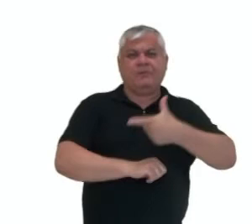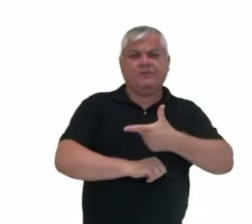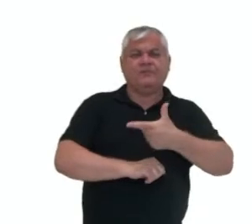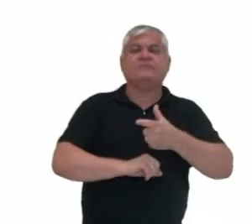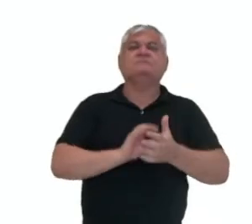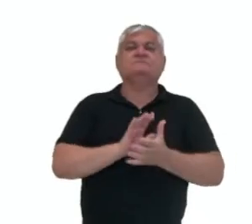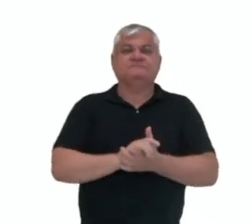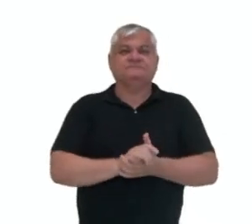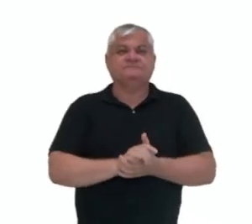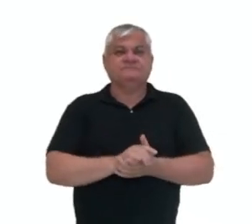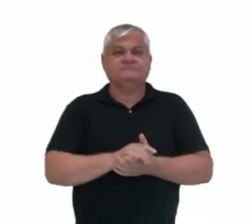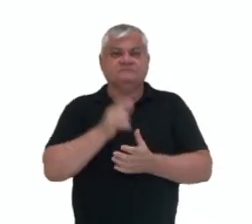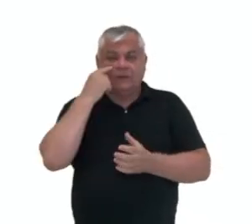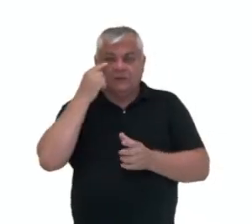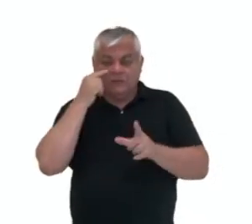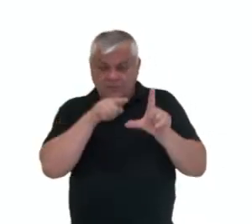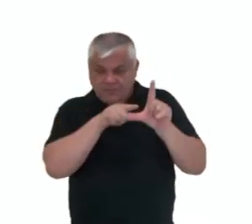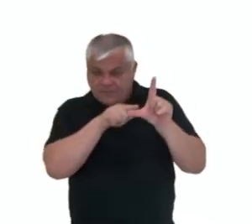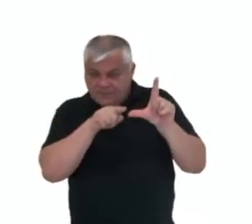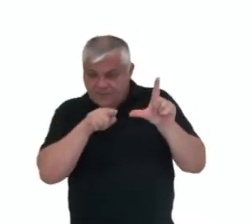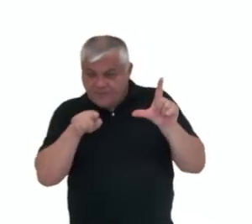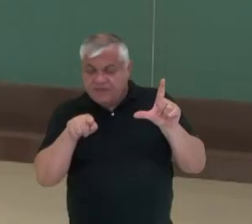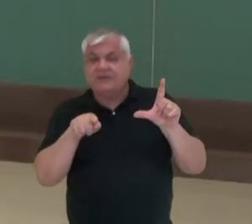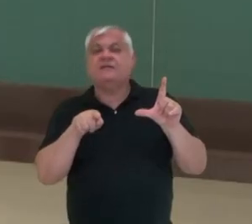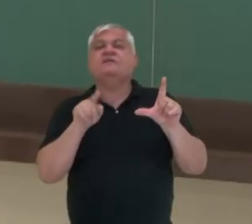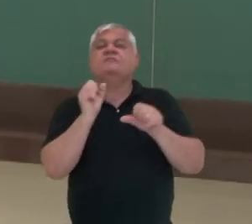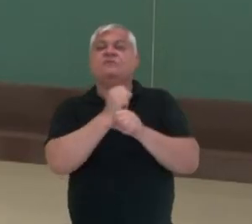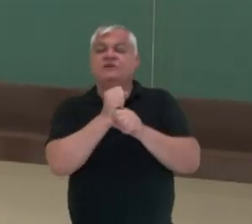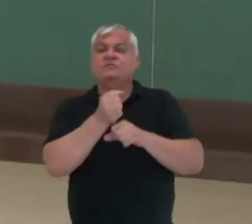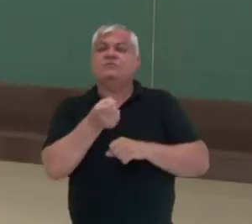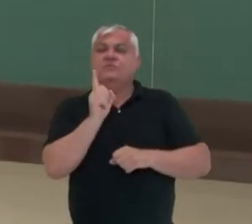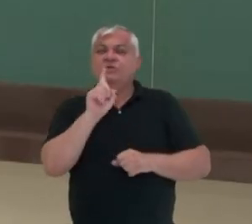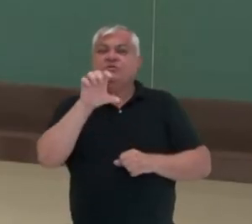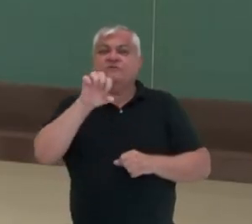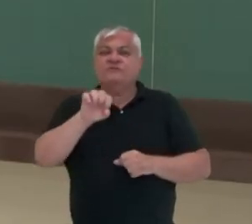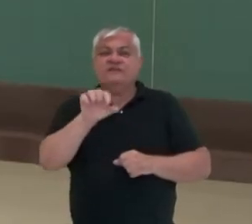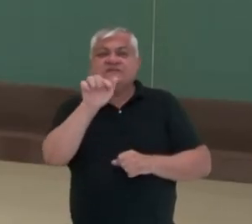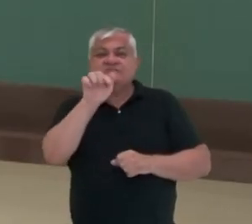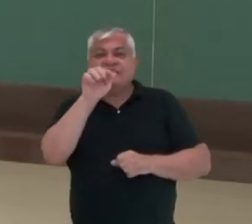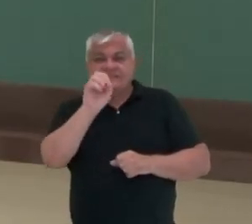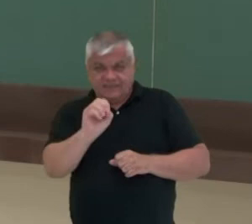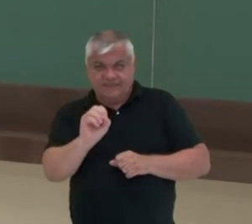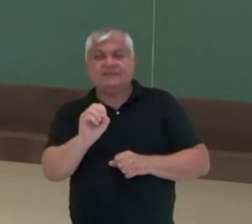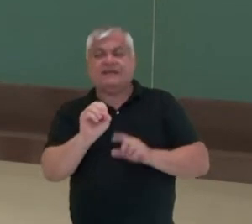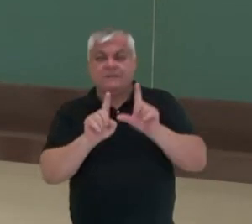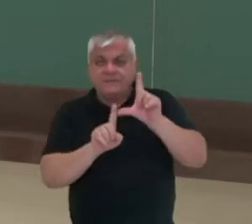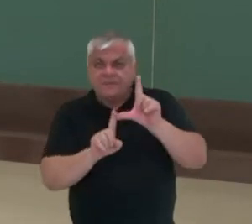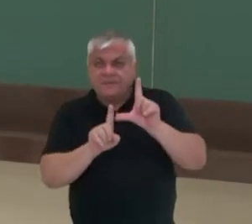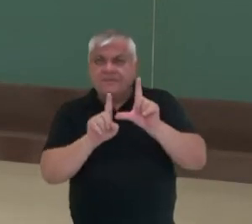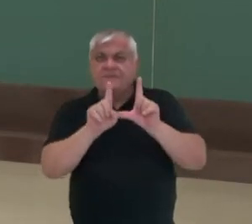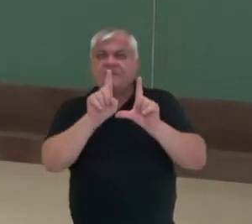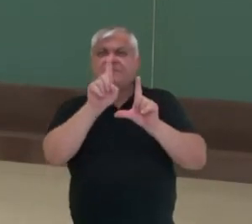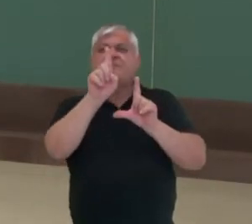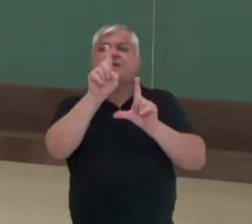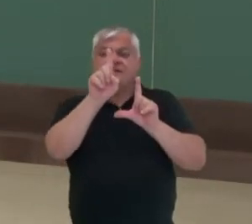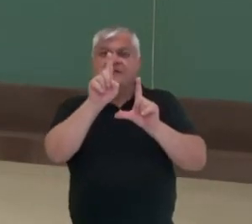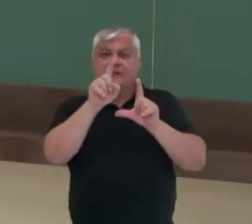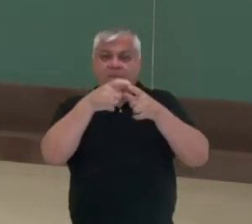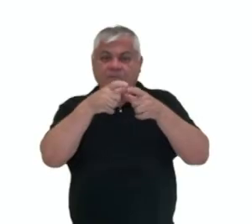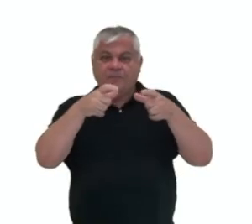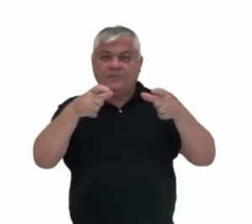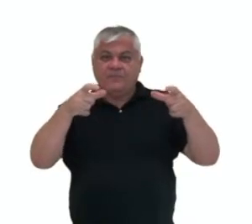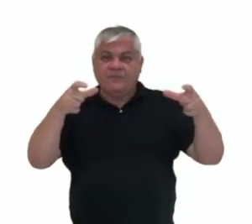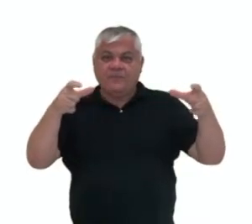consegue observar que isso aconteceu exatamente aqui, né, em 1970, né, nesse período que ele foi ali, ó, que a